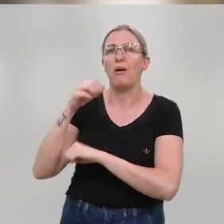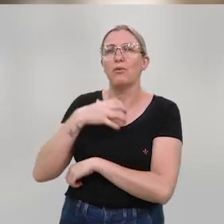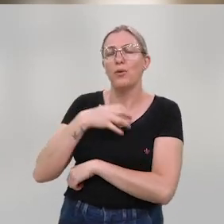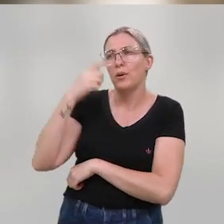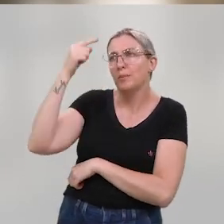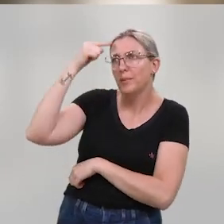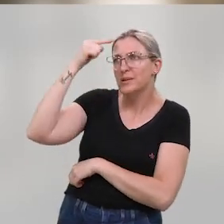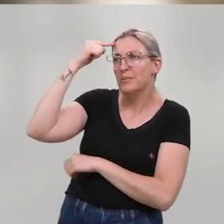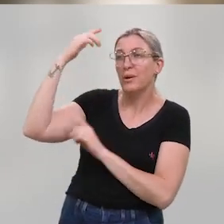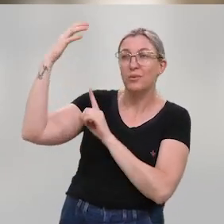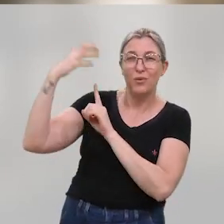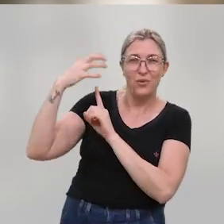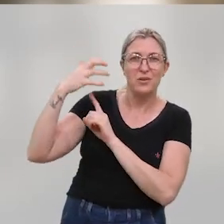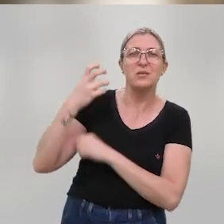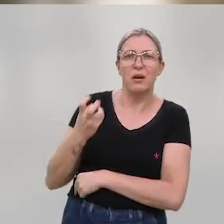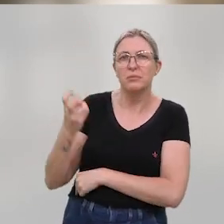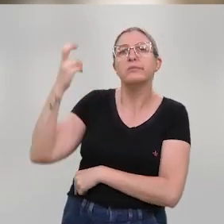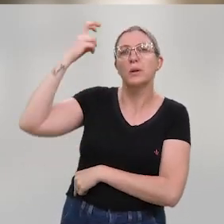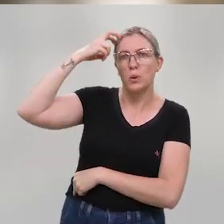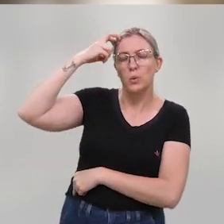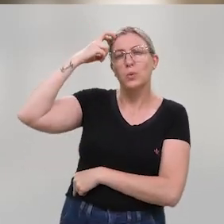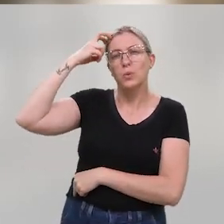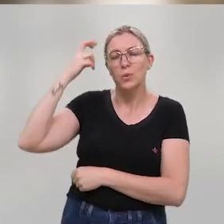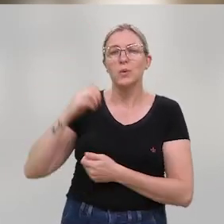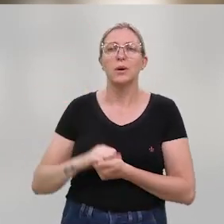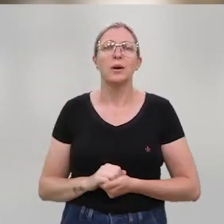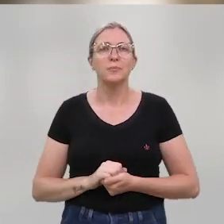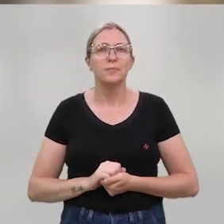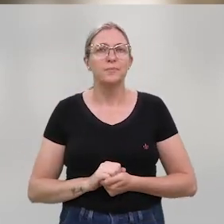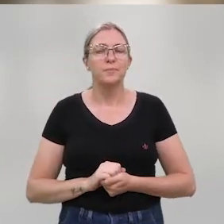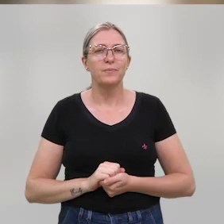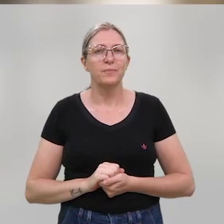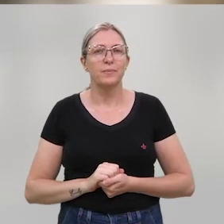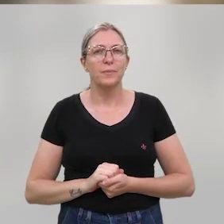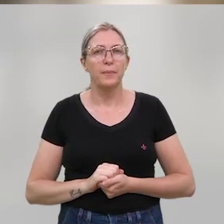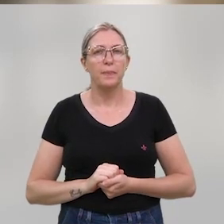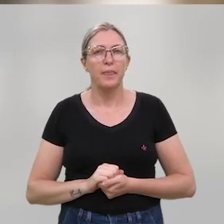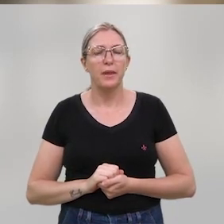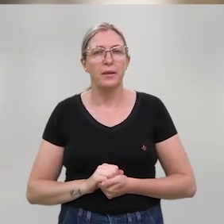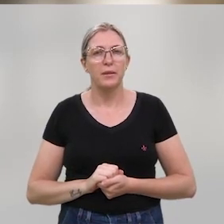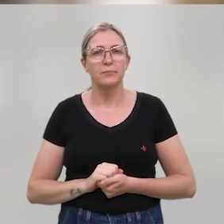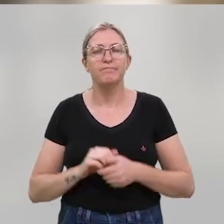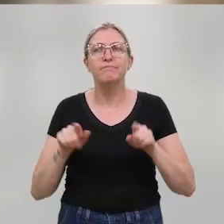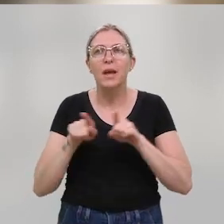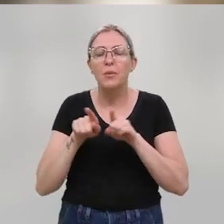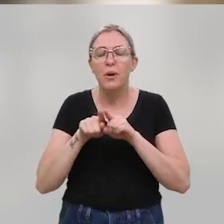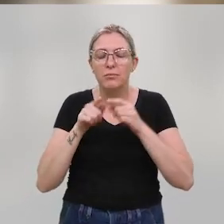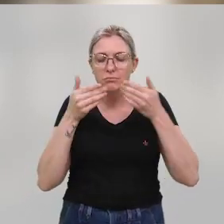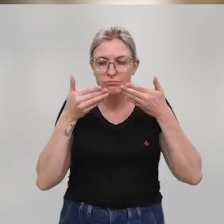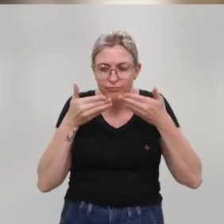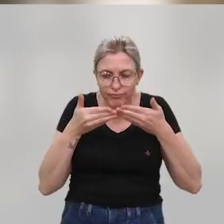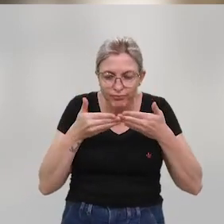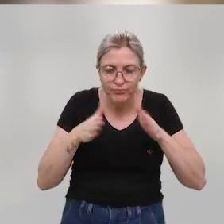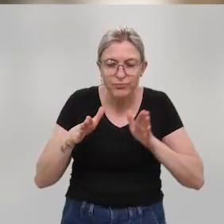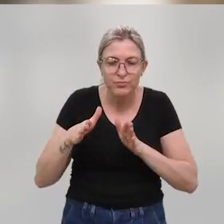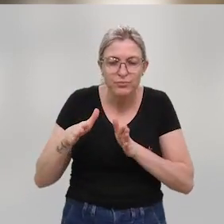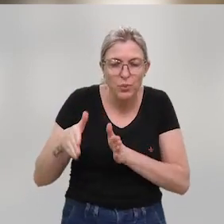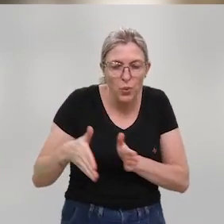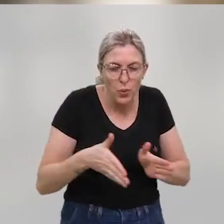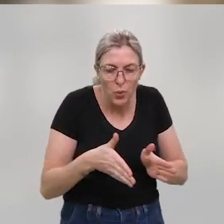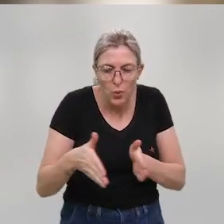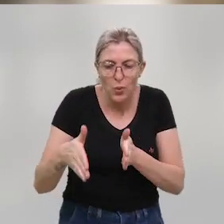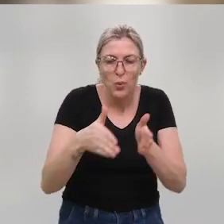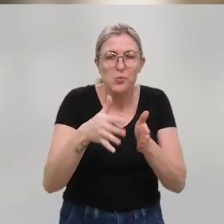me ajudaram e contribuíram a mudar muitos pensamentos, que a gente vem de uma questão cultural, e com